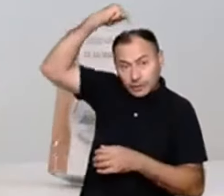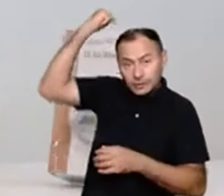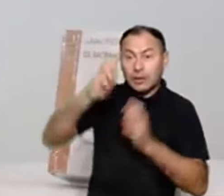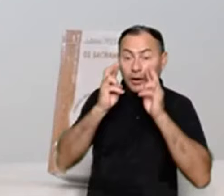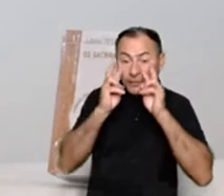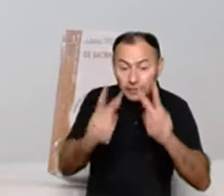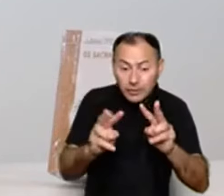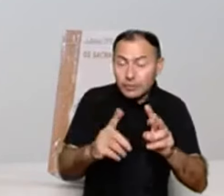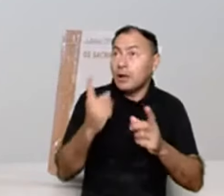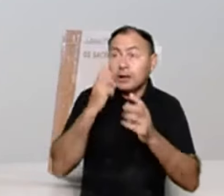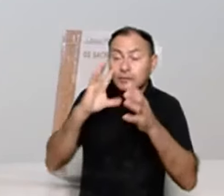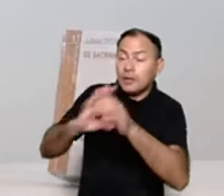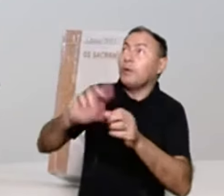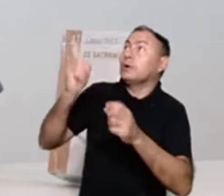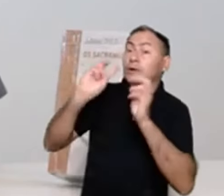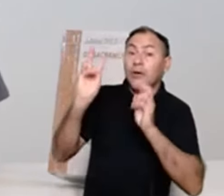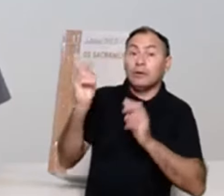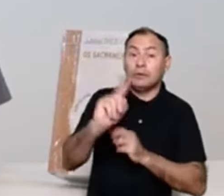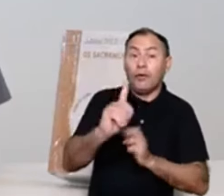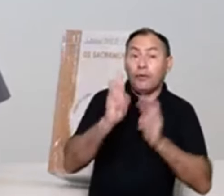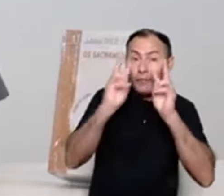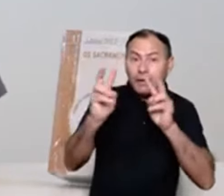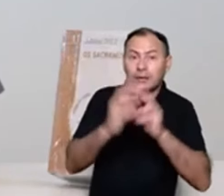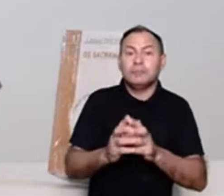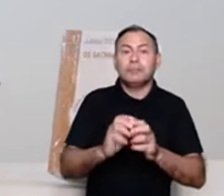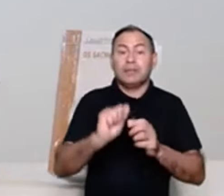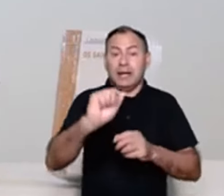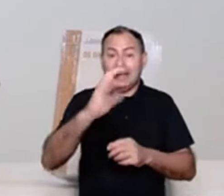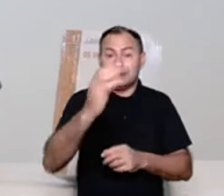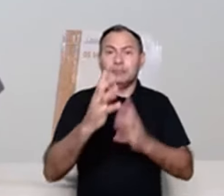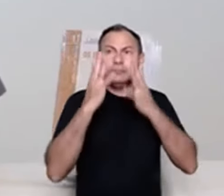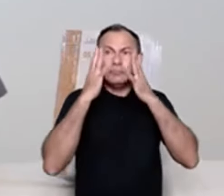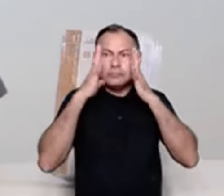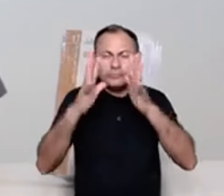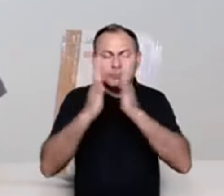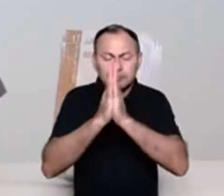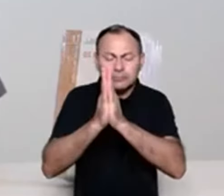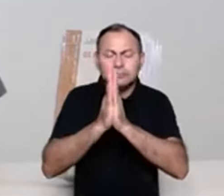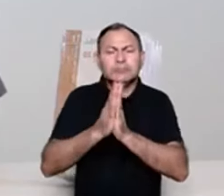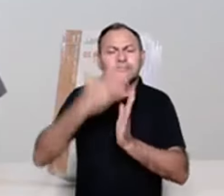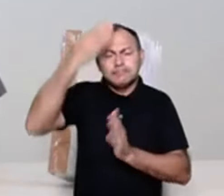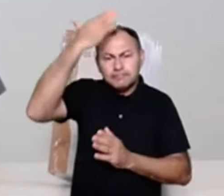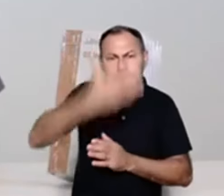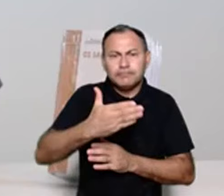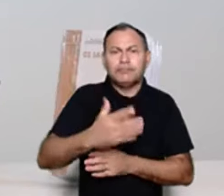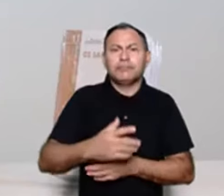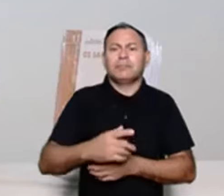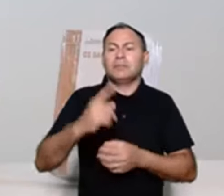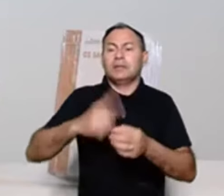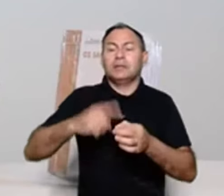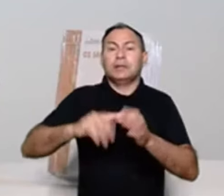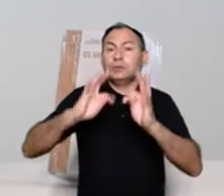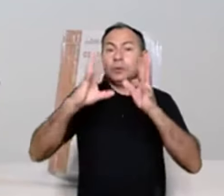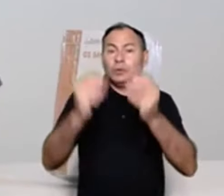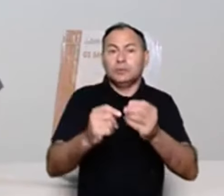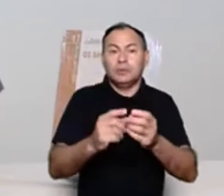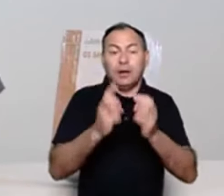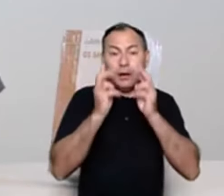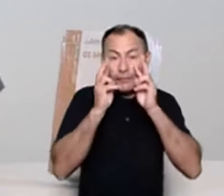o visível ao invisível, a ação, a contemplação, a realidade presente, a cidade futura.